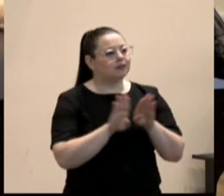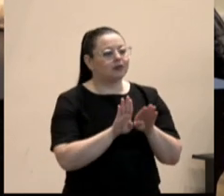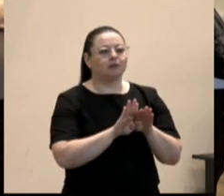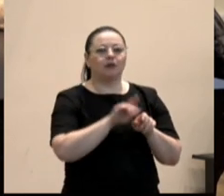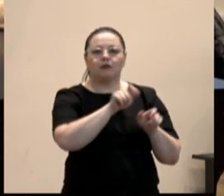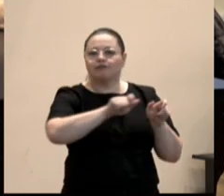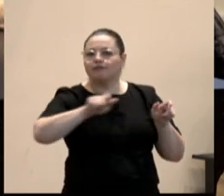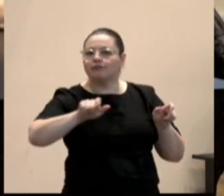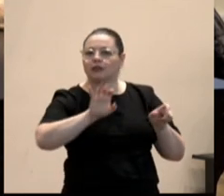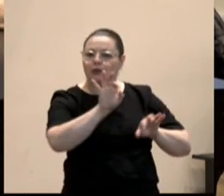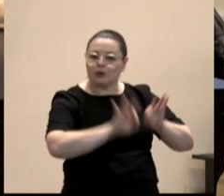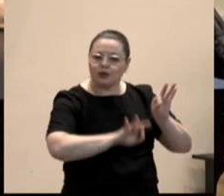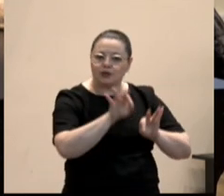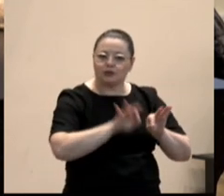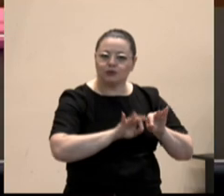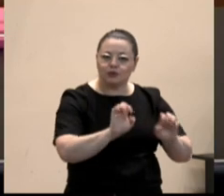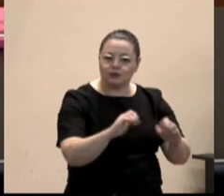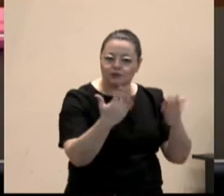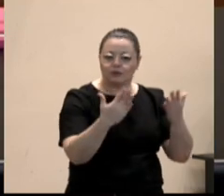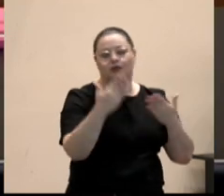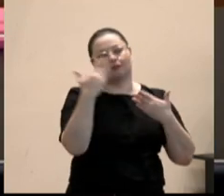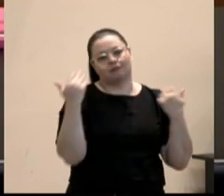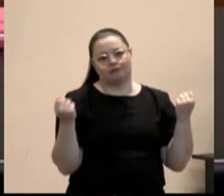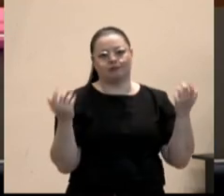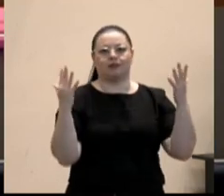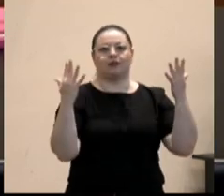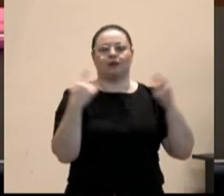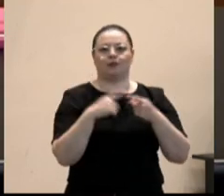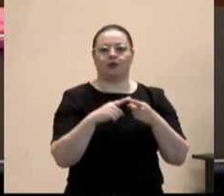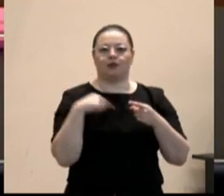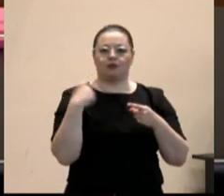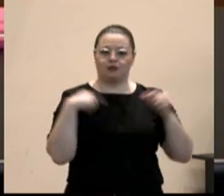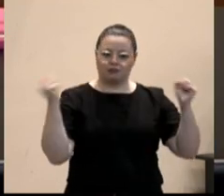esse evento. É reunir numa casa como essa,